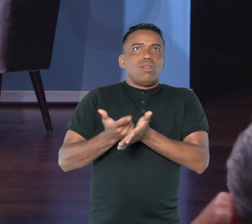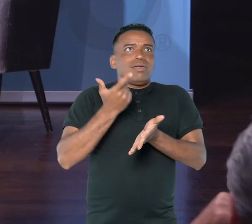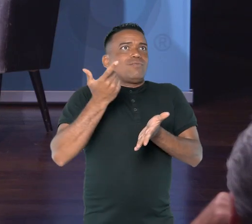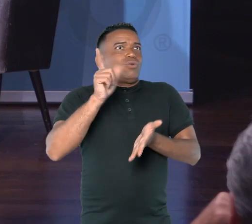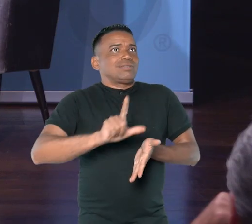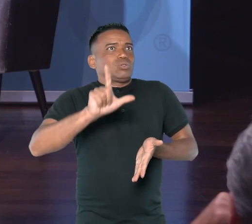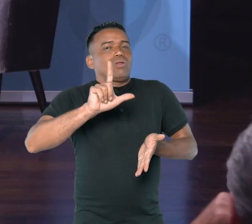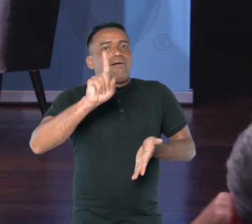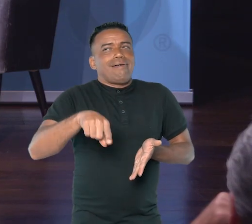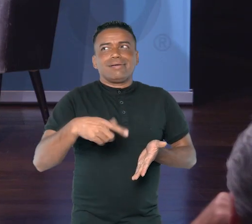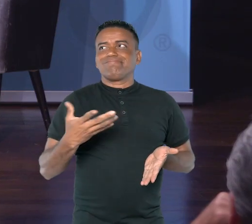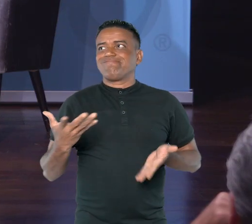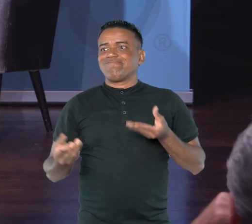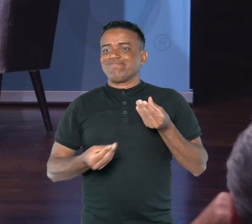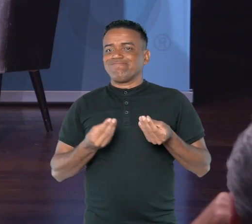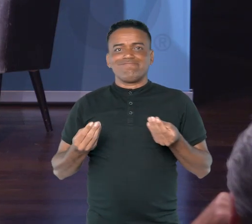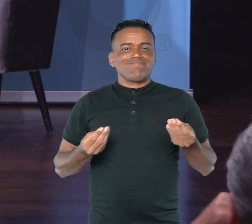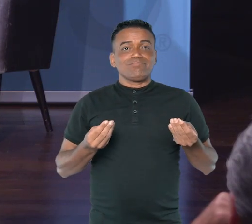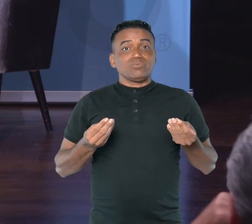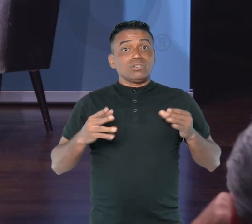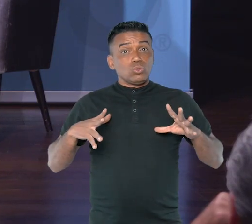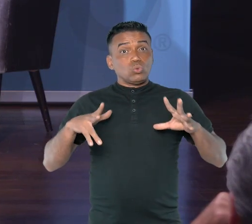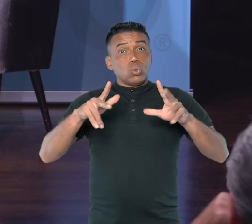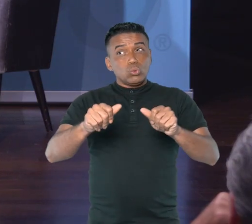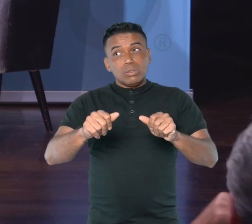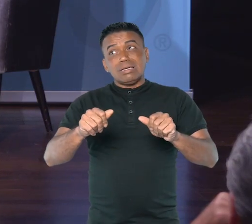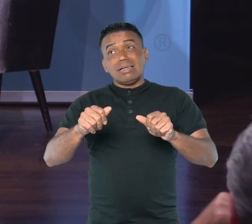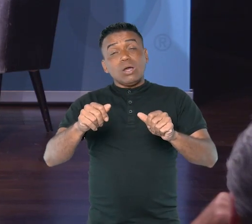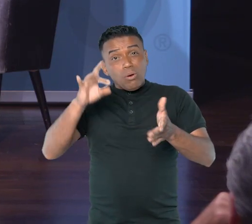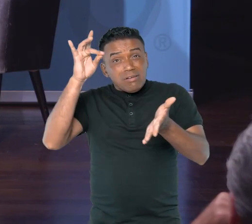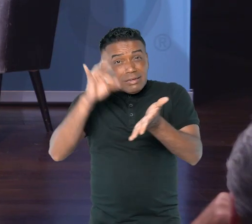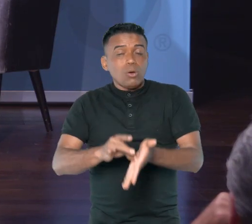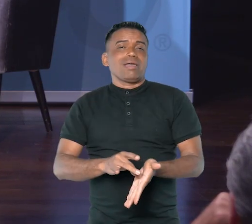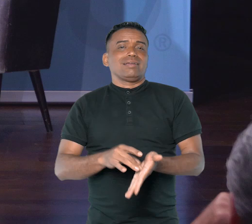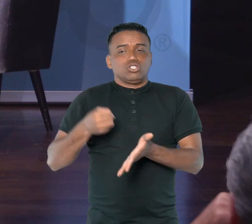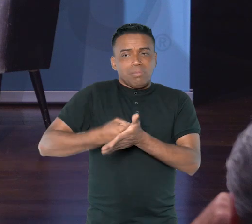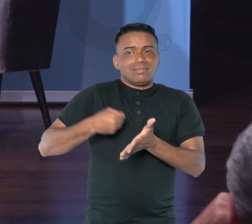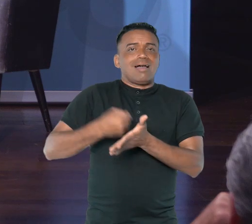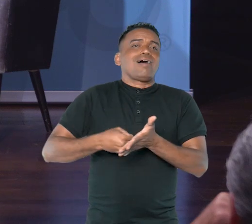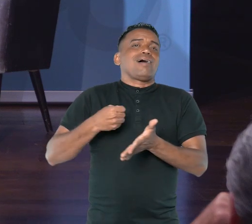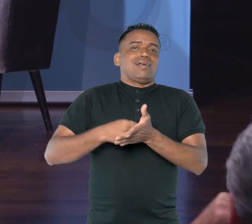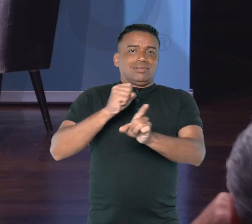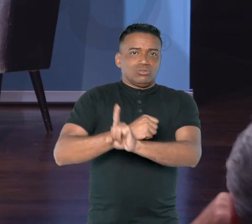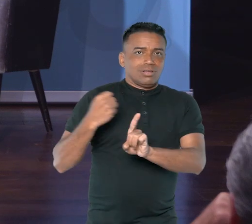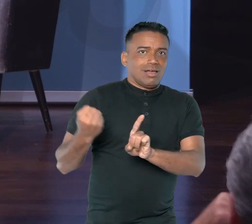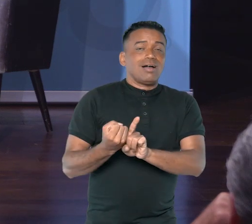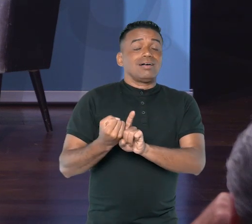uma das coisas que deveria ser realmente uma batalha de todos nós,